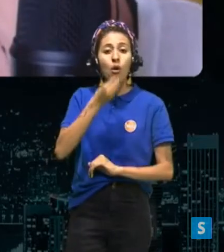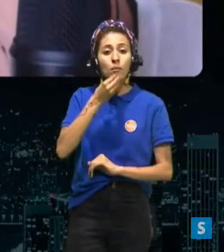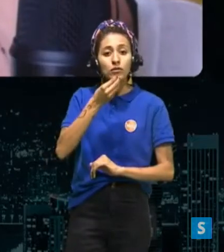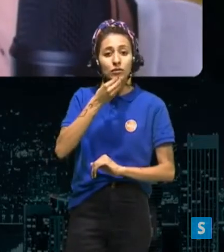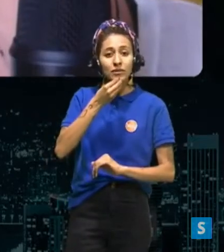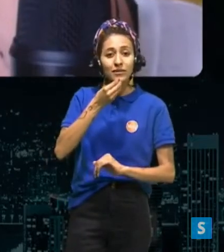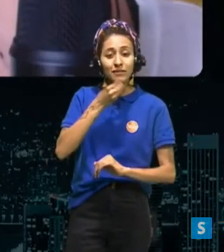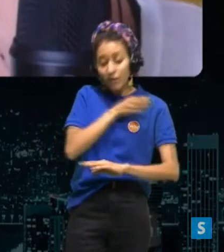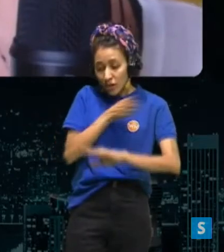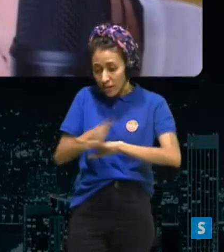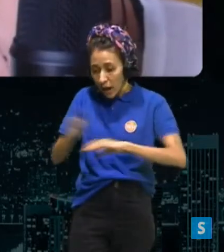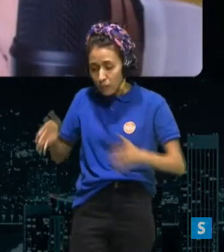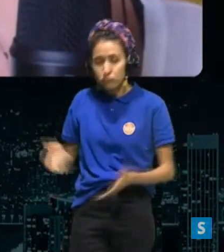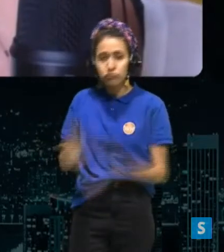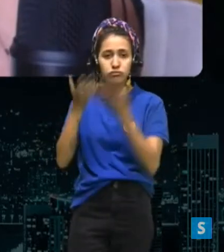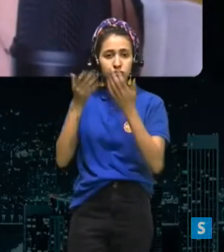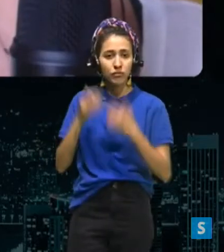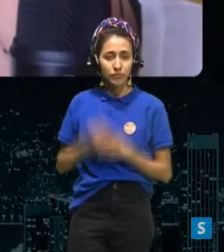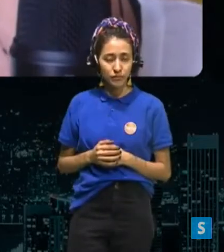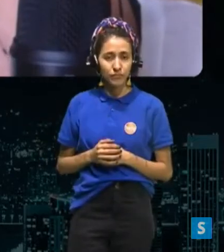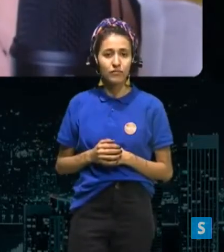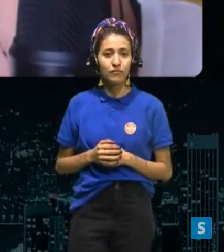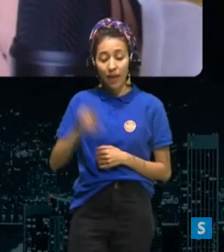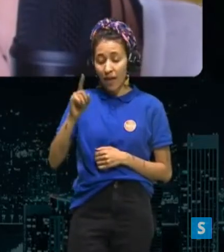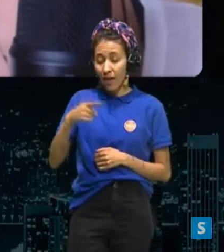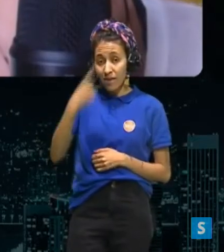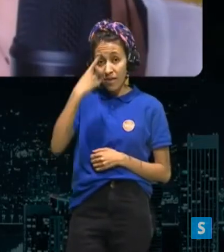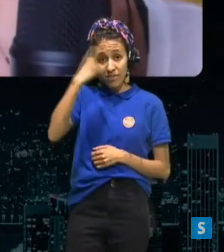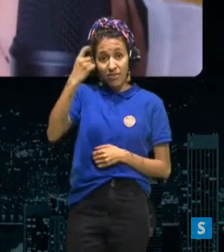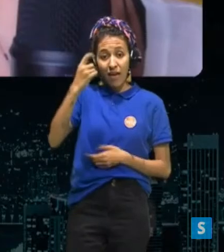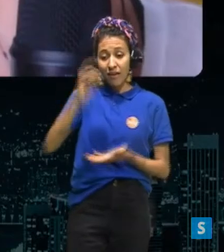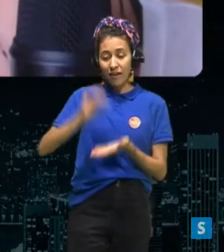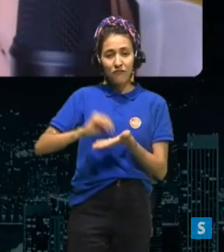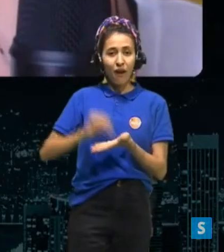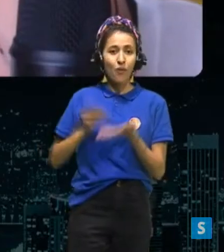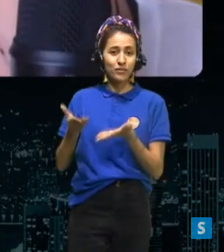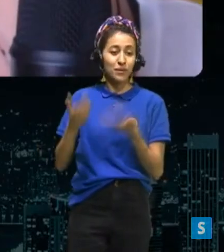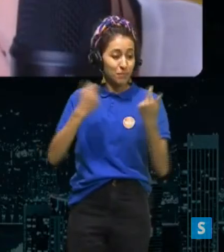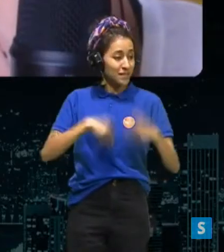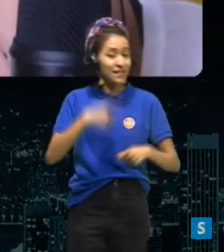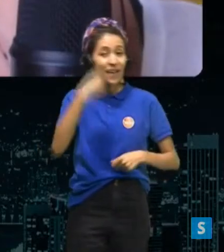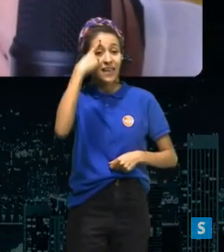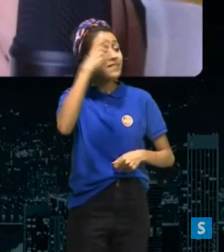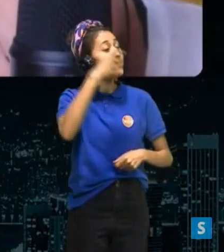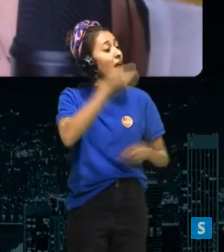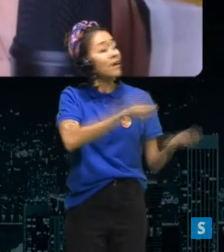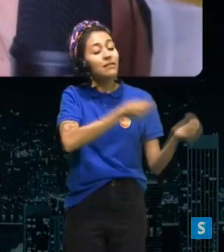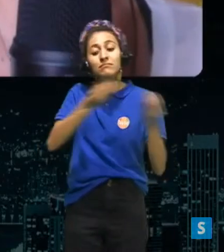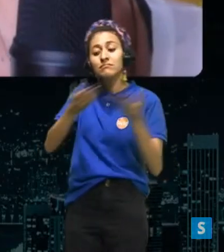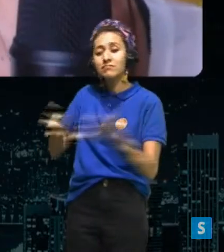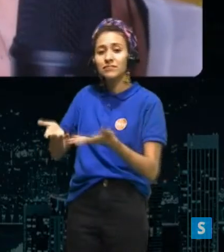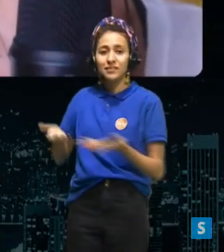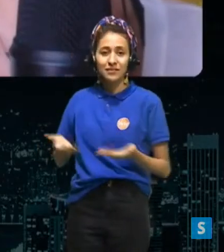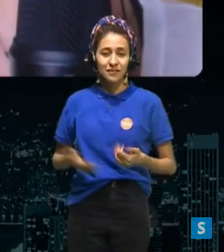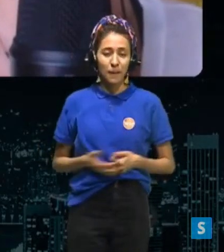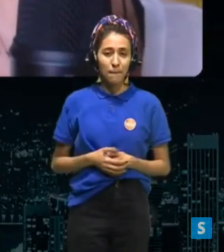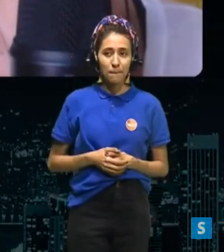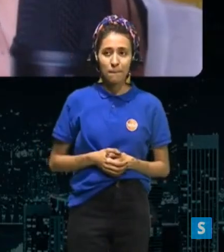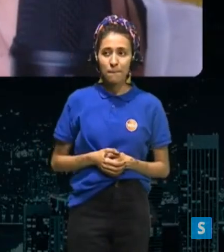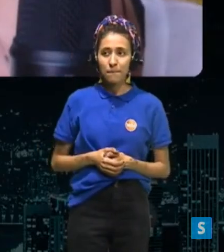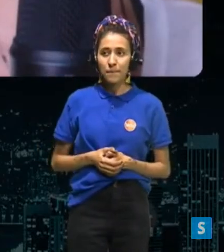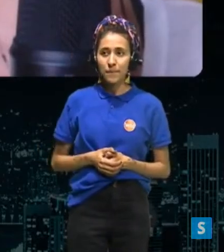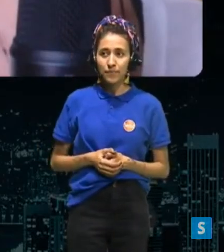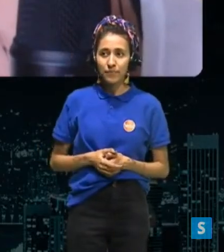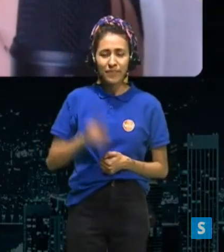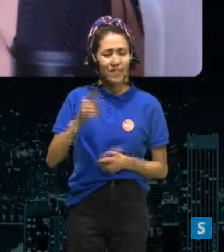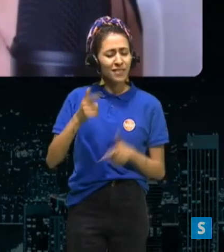solução ali que tá esperando para uma nova ideia Uma nova oportunidade com certeza e não há problemas